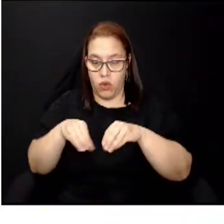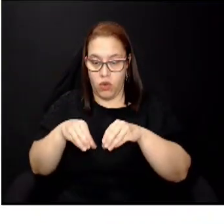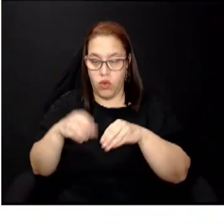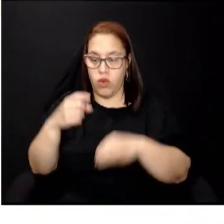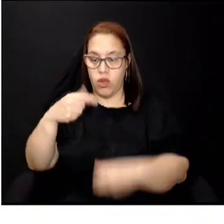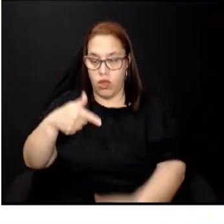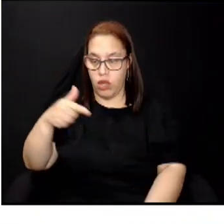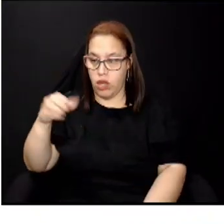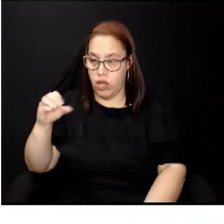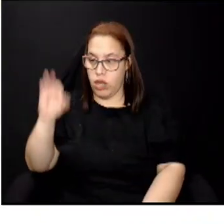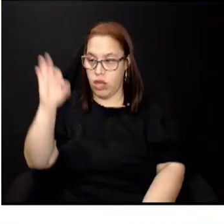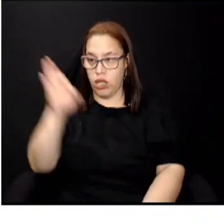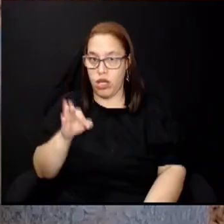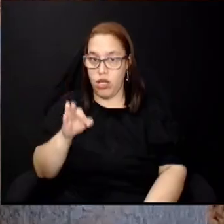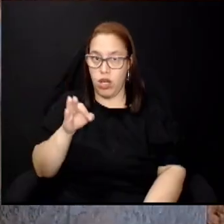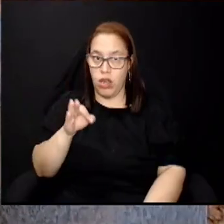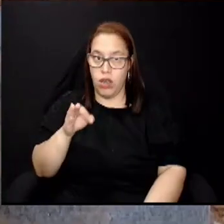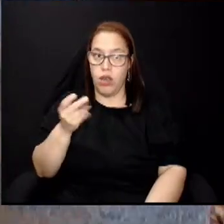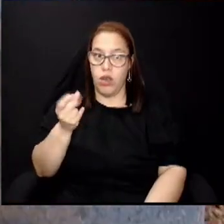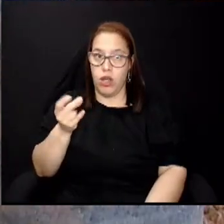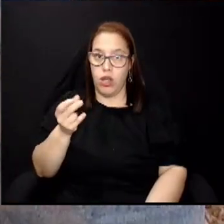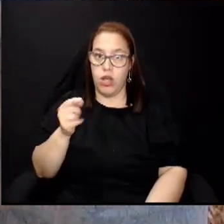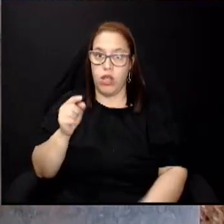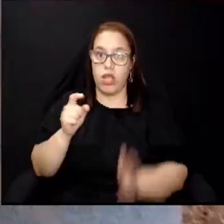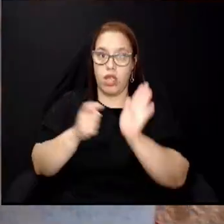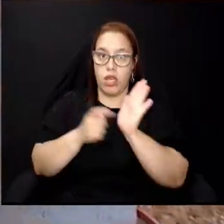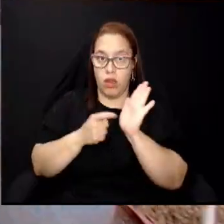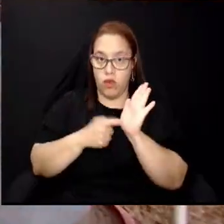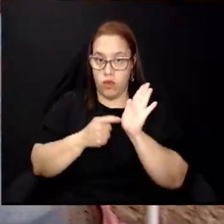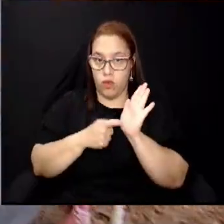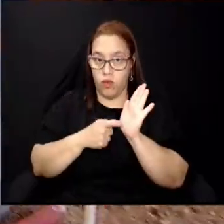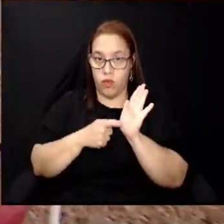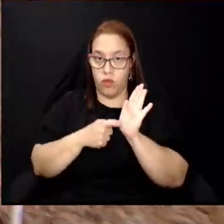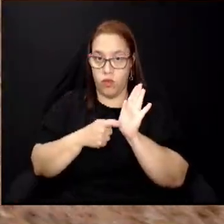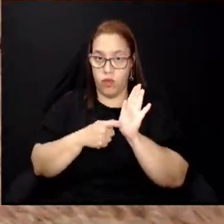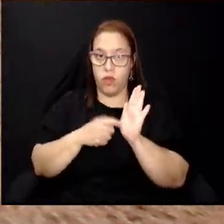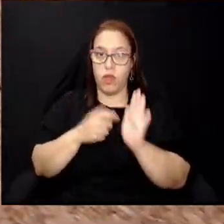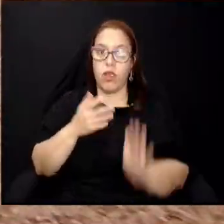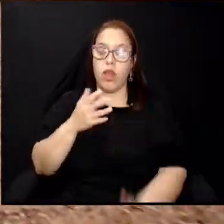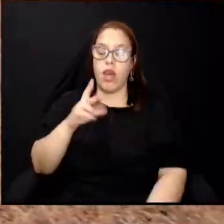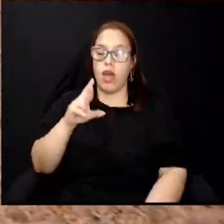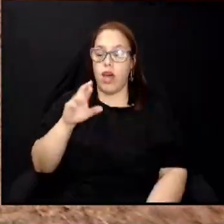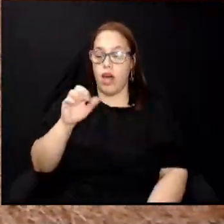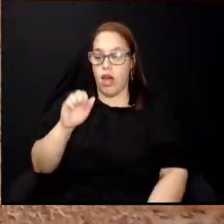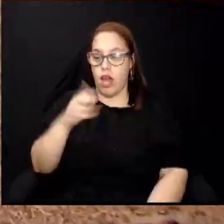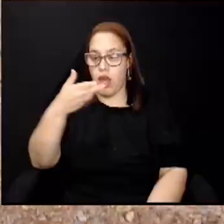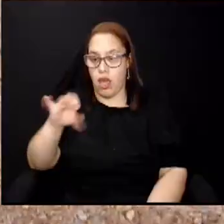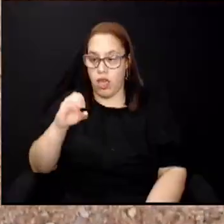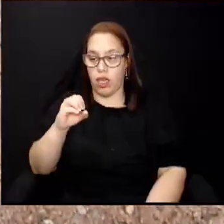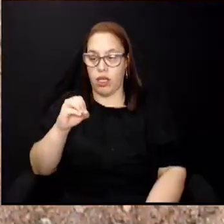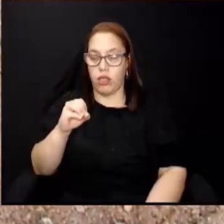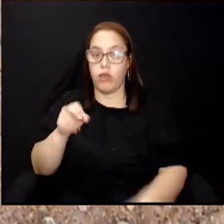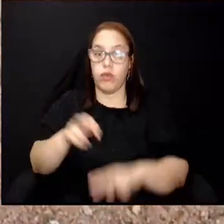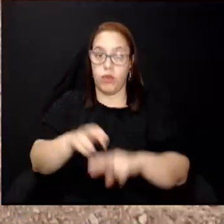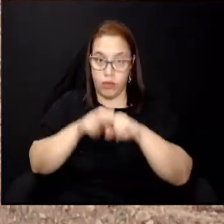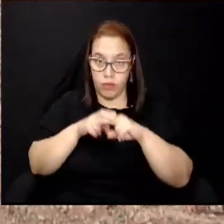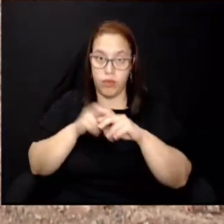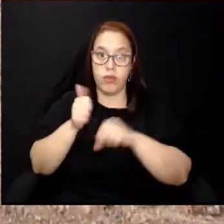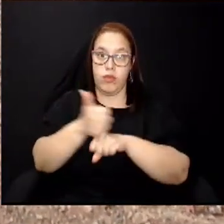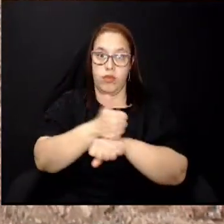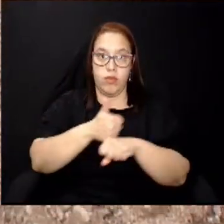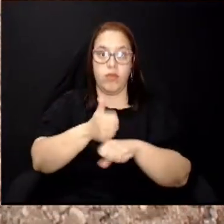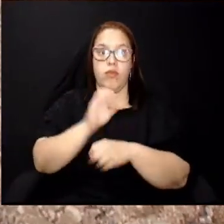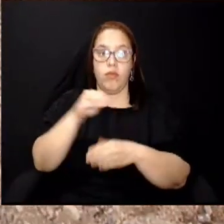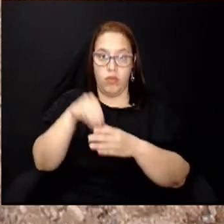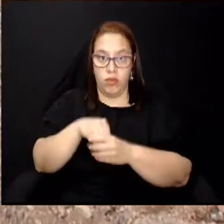ovo desses, o custo dele está aqui, ó, na ração. Na ração. Então, por isso que a profissão, dentro da formação,